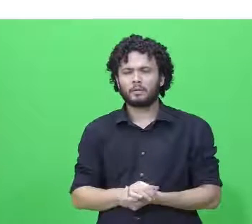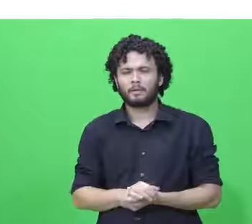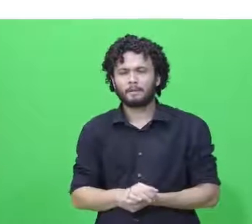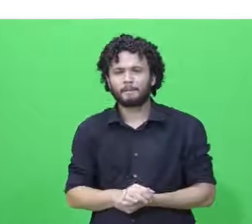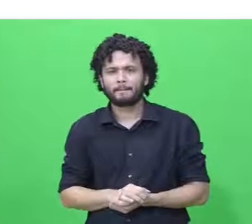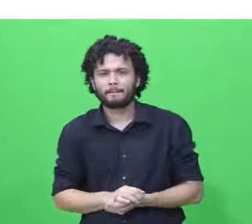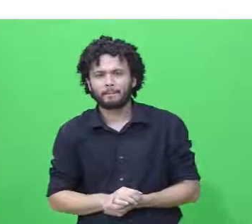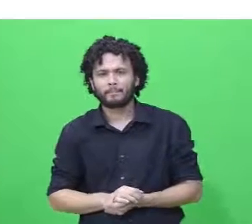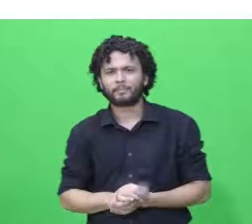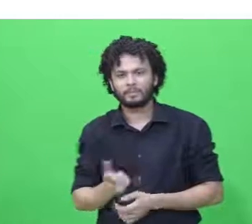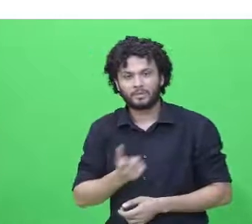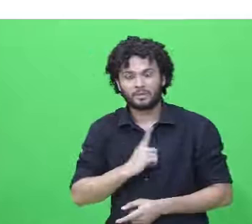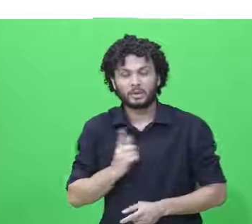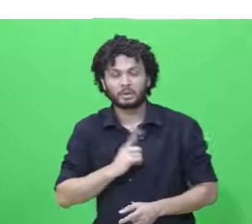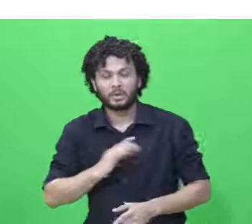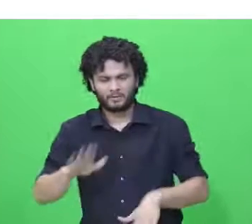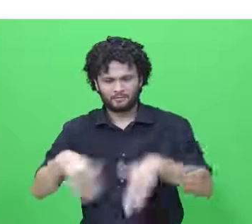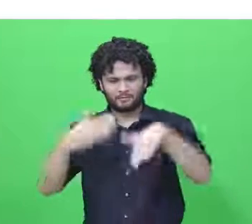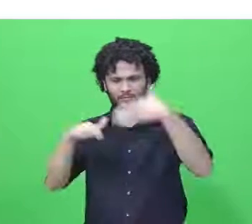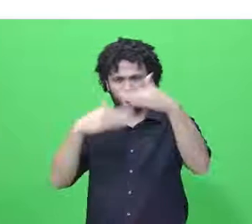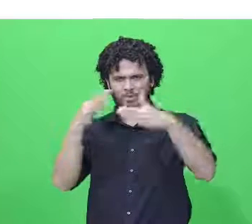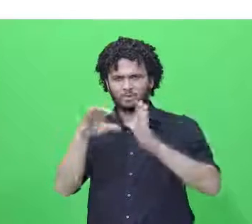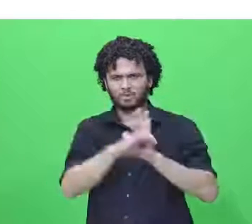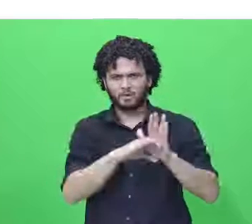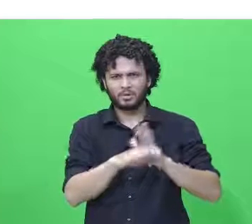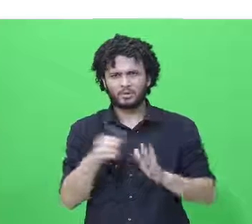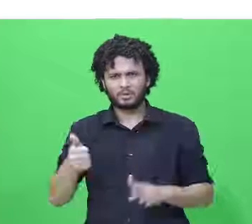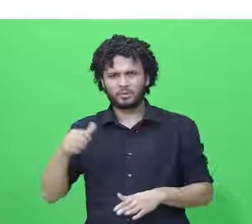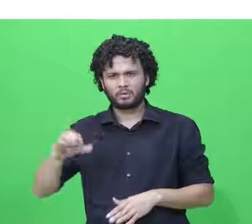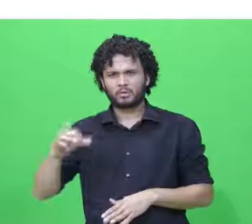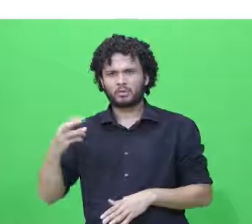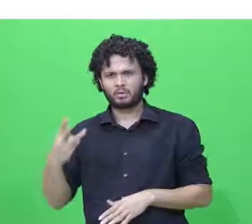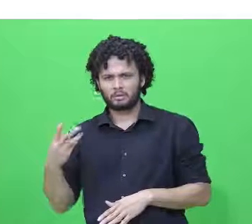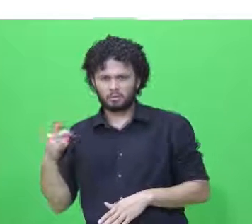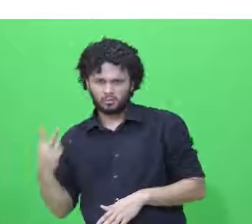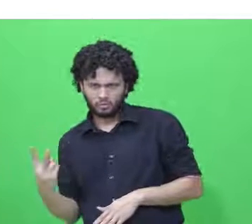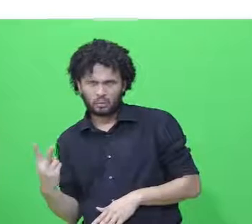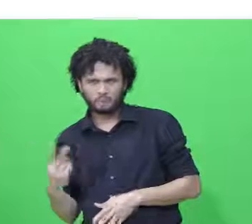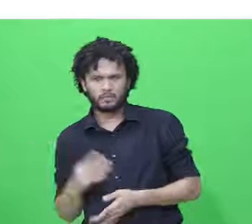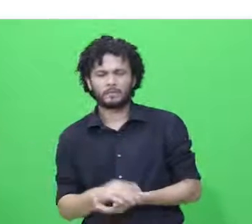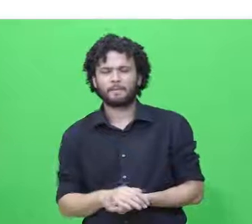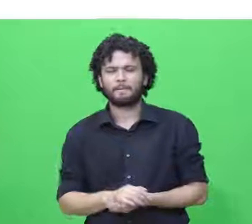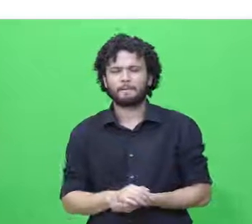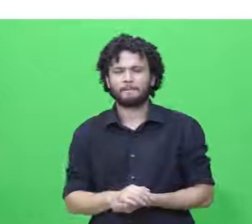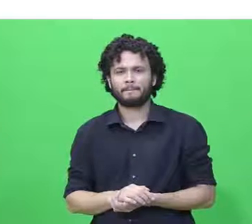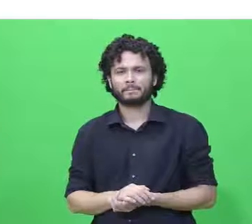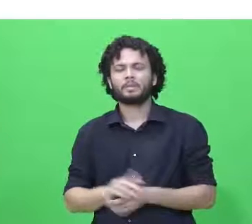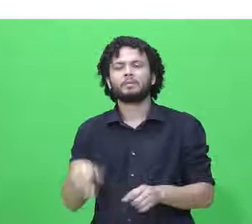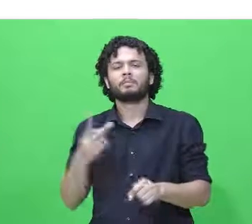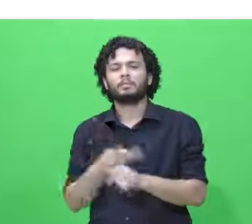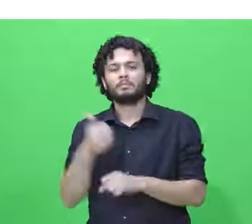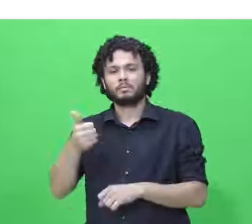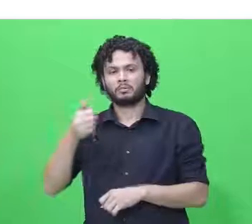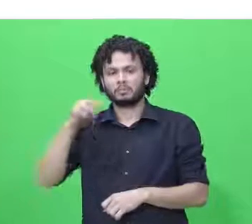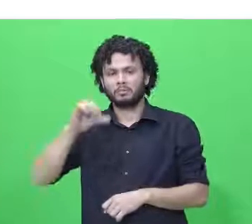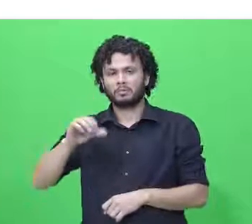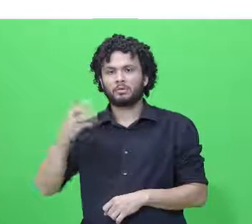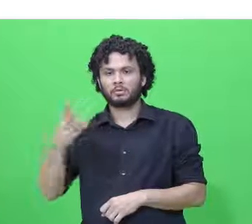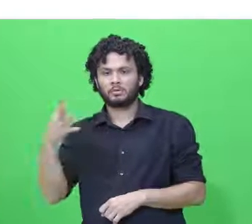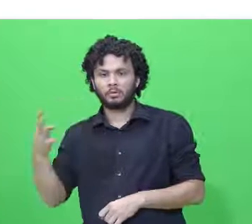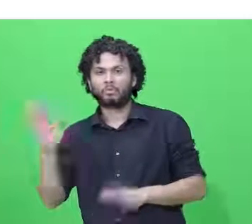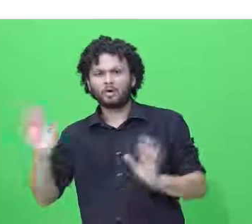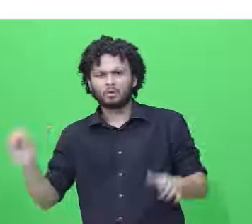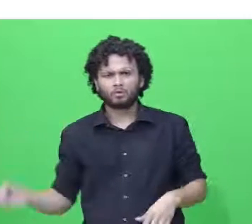constitucional. Temos essa Revolução Constitucionalista de 1932, Vargas então faz em 1934 essa